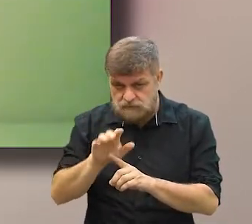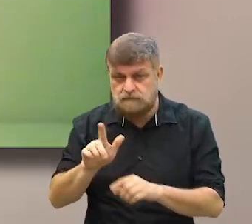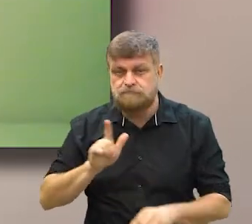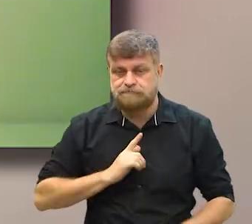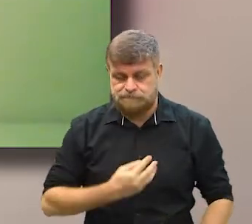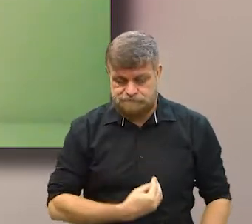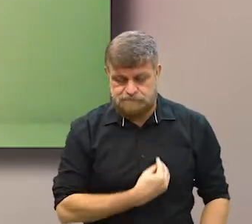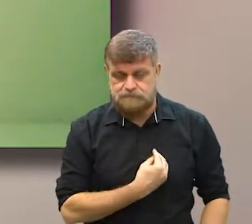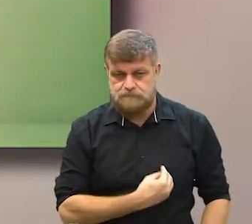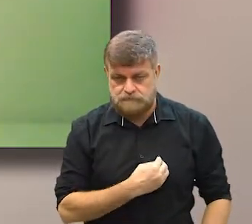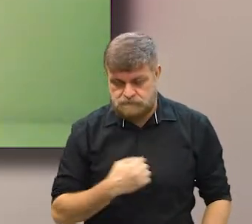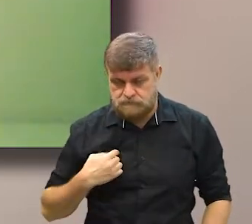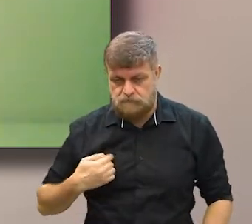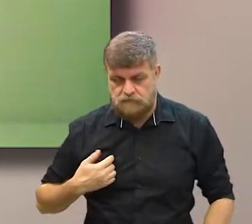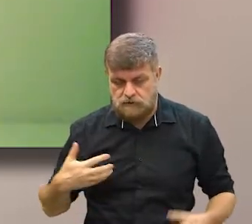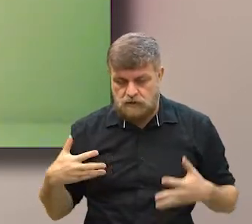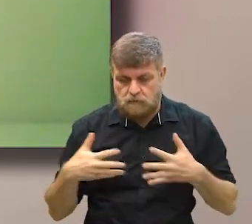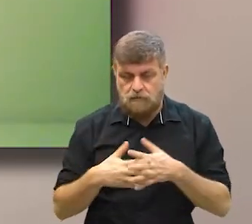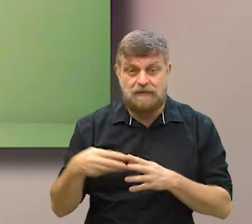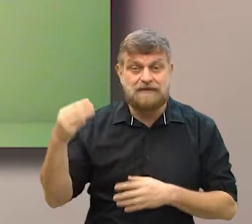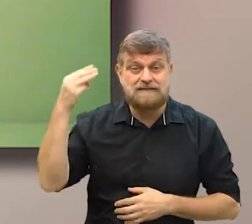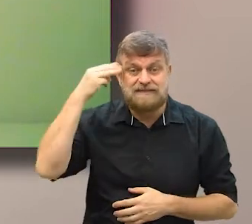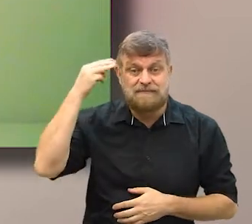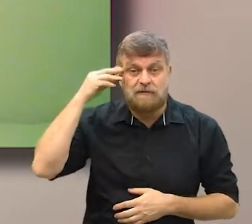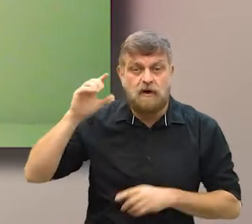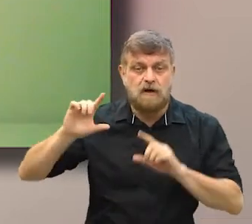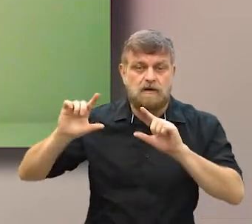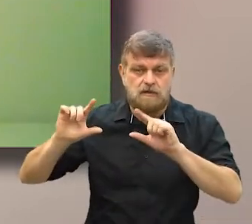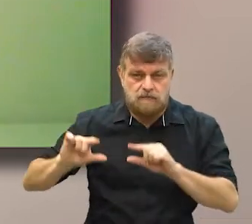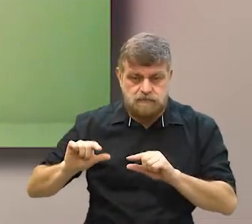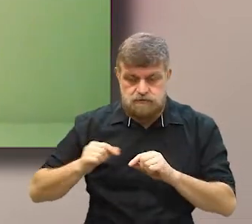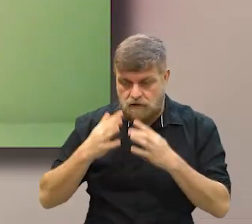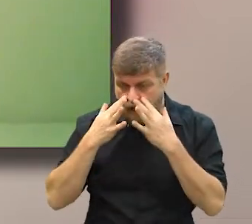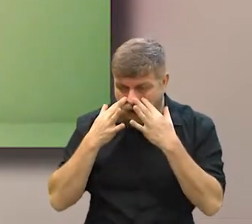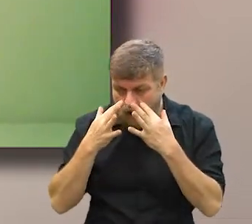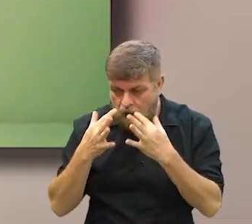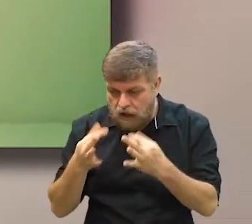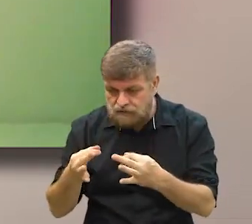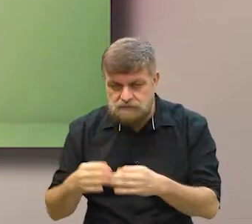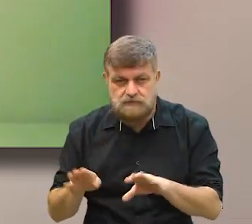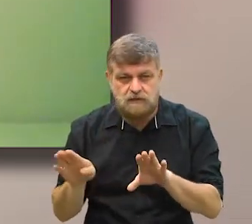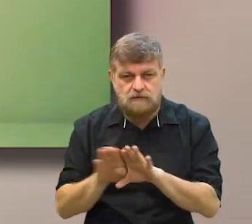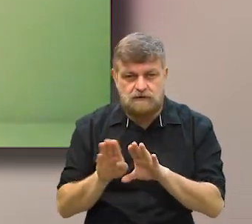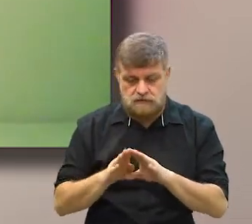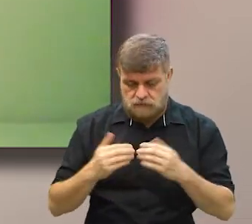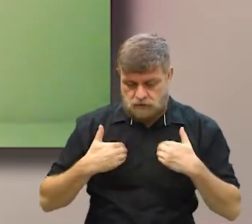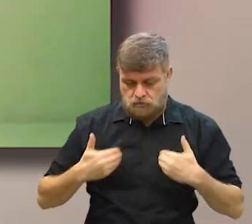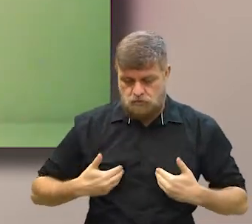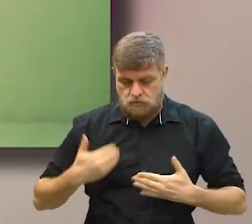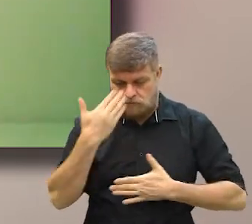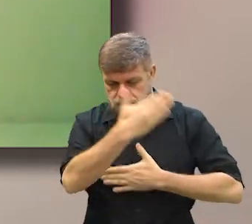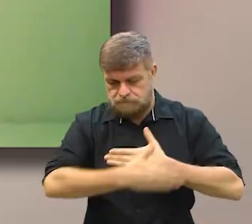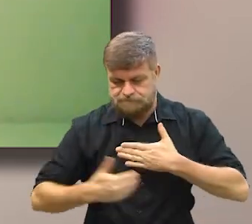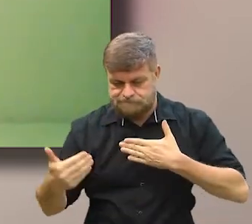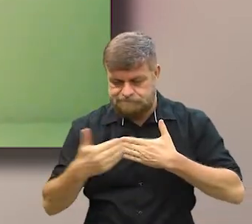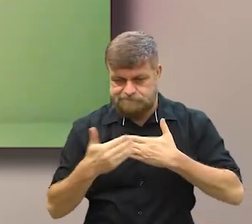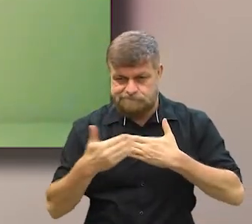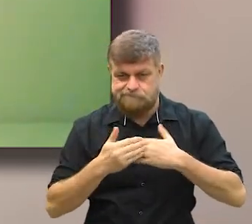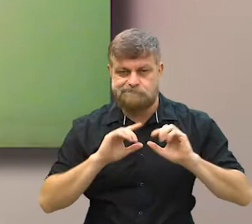vez mais presente em transtornos de memória, em transtornos de atenção, na imunidade.